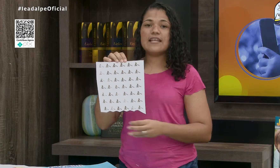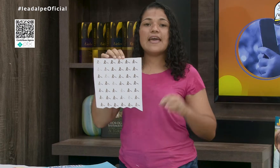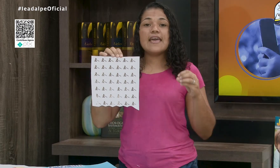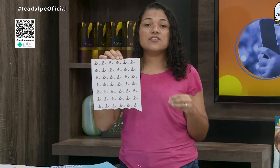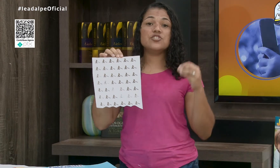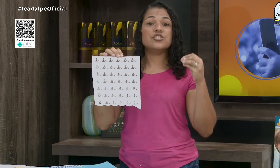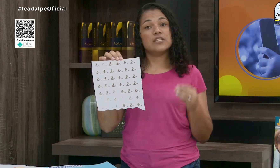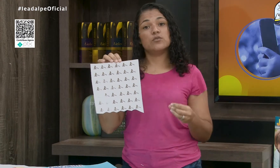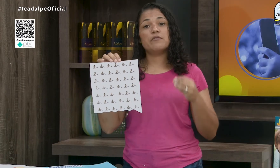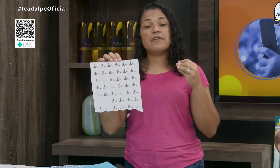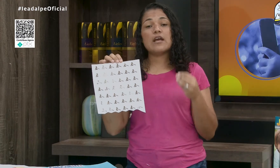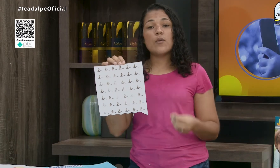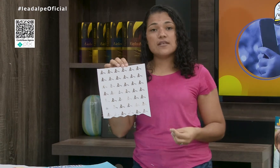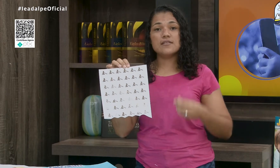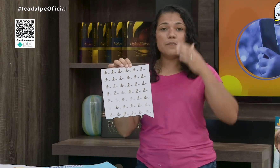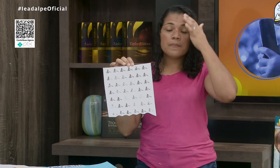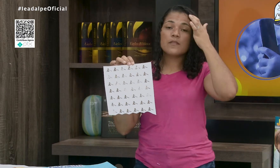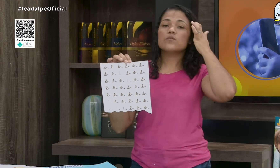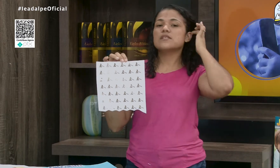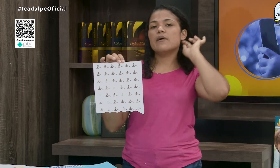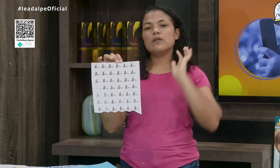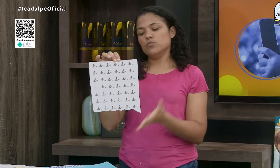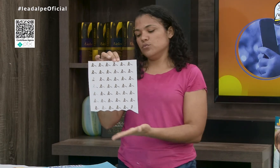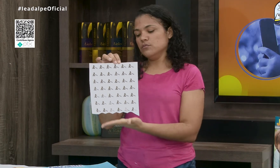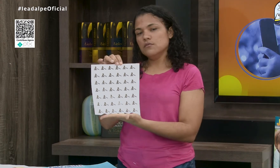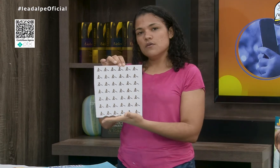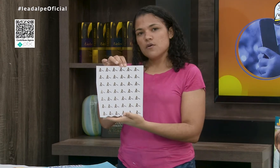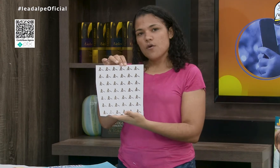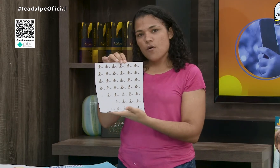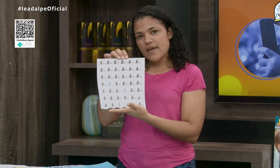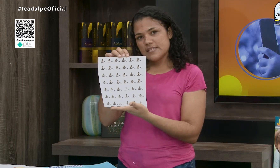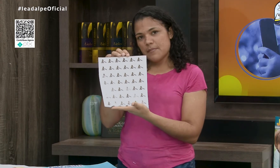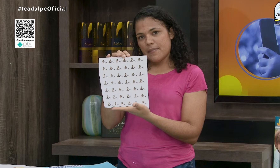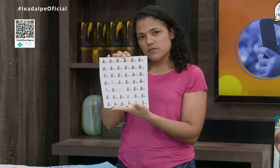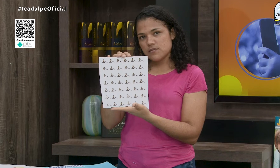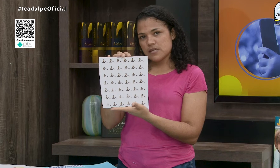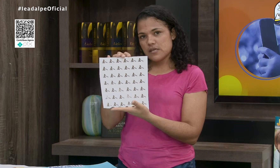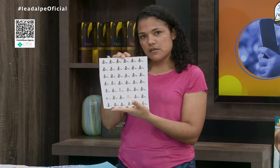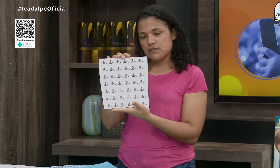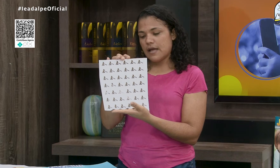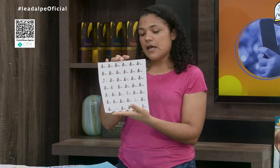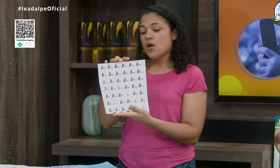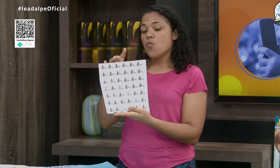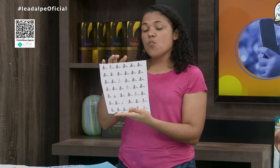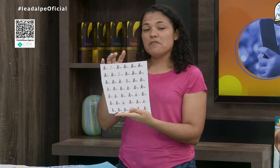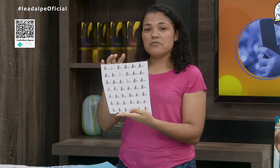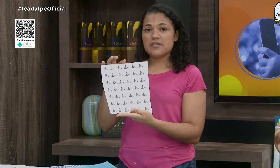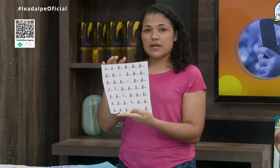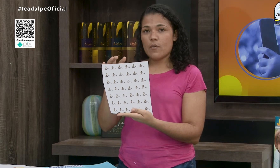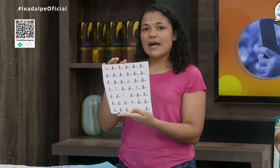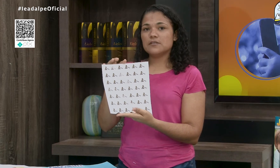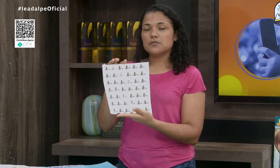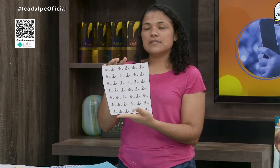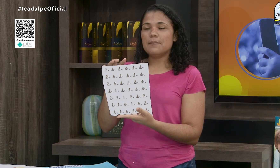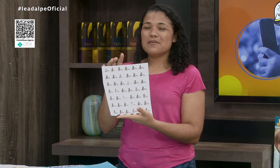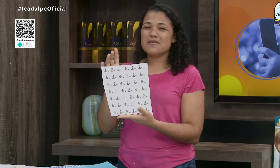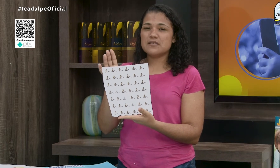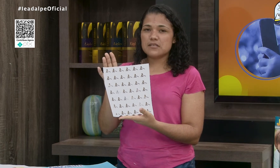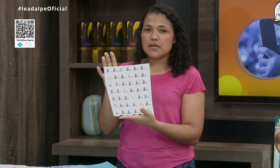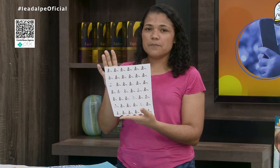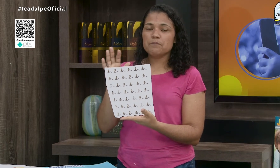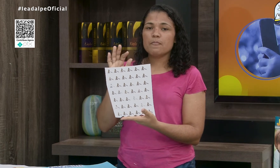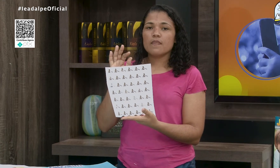você vai estar registrando a frequência do seu aluno com esse papelzinho aqui, tá? Uma folha 4 dá